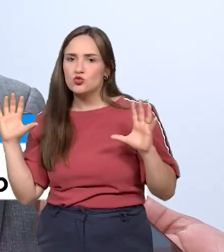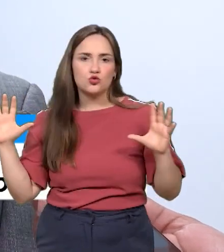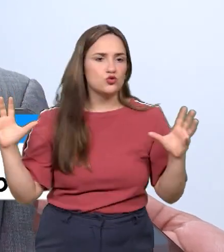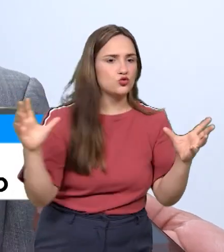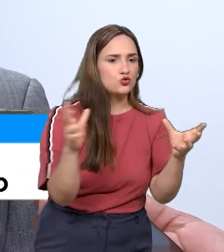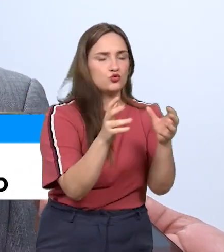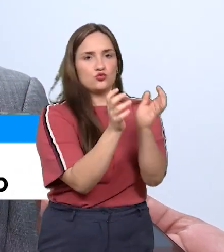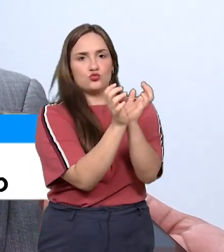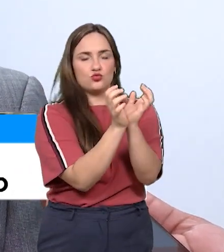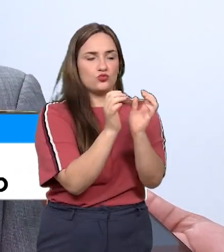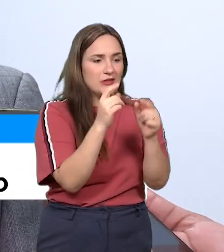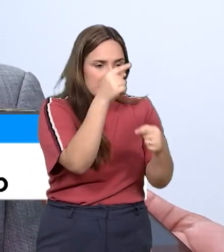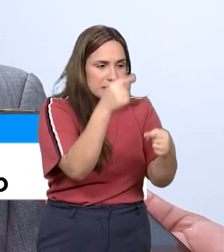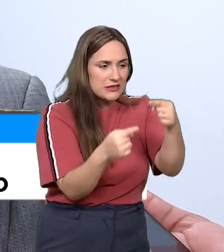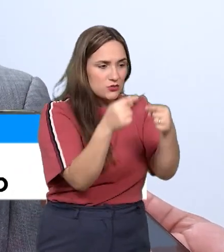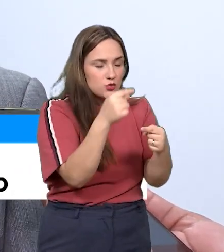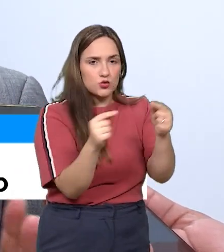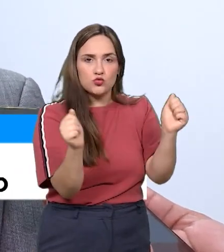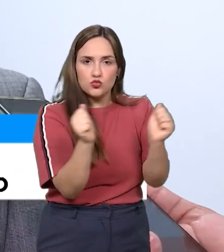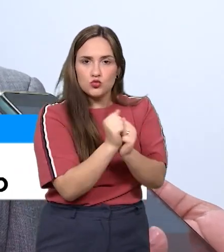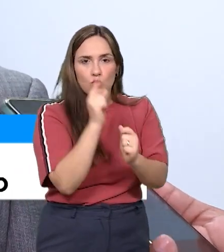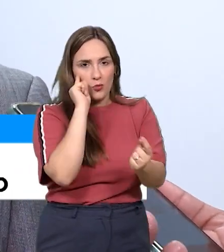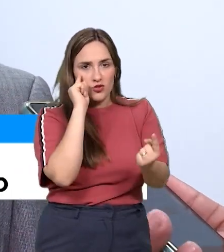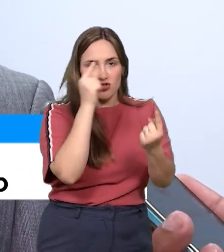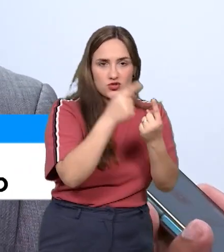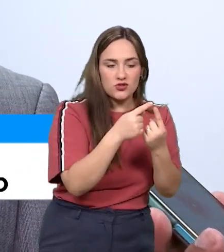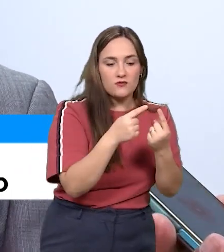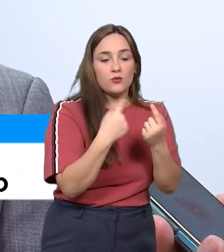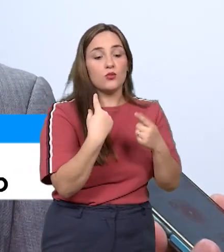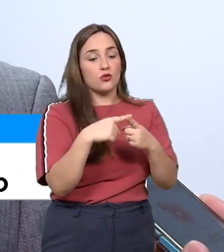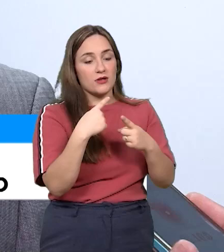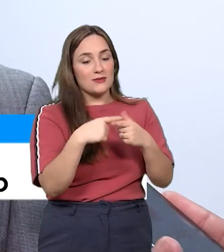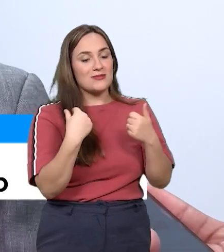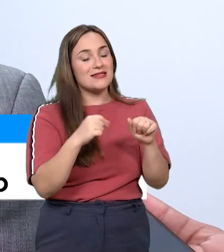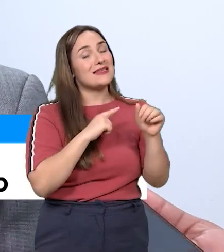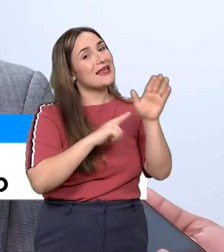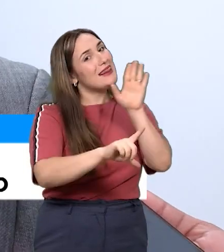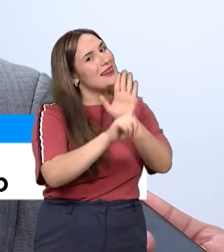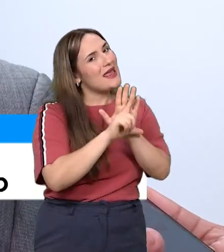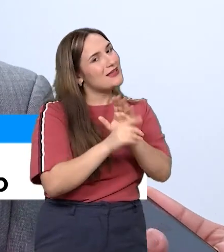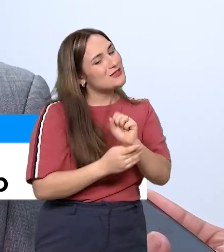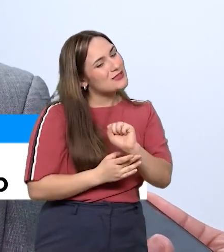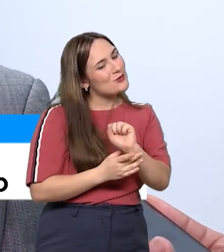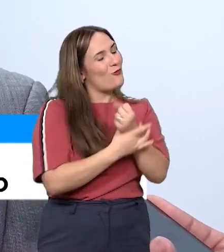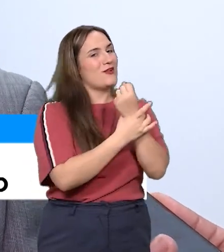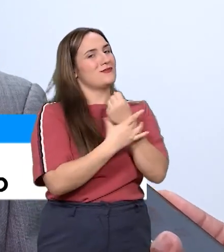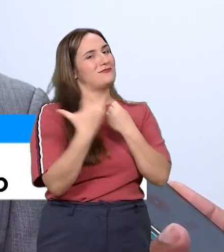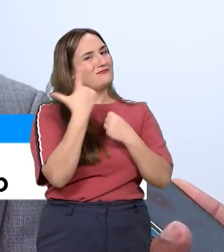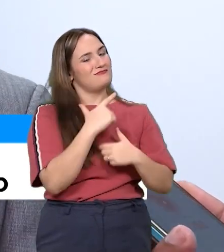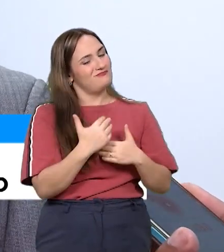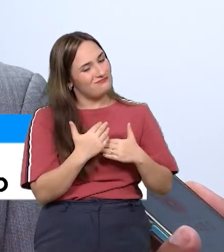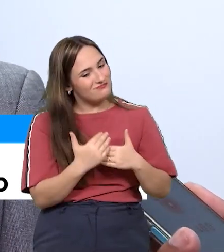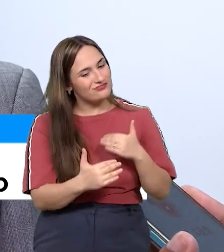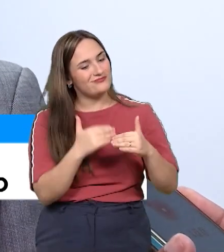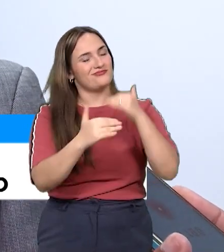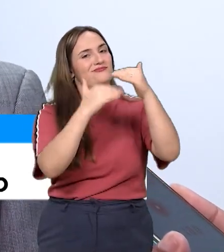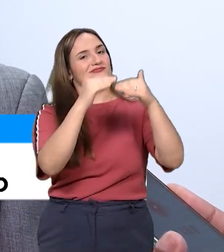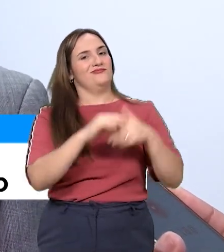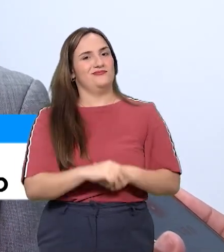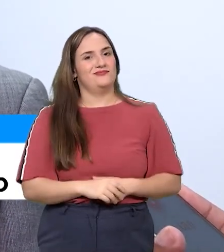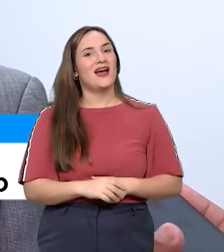com o Poder Legislativo, uma vez que tudo isso tem que se revestir da legalidade para você poder avançar e até para você